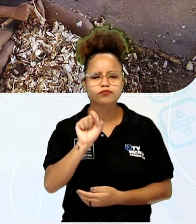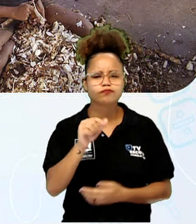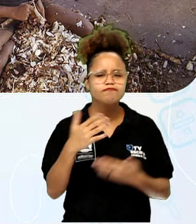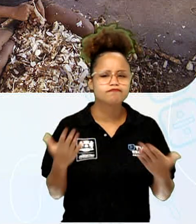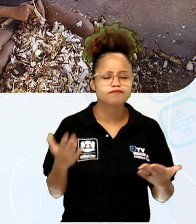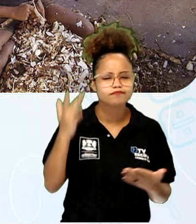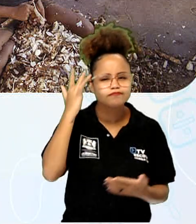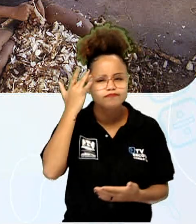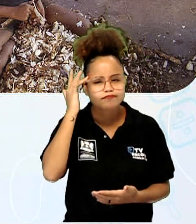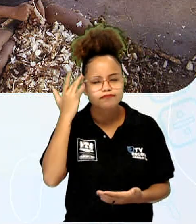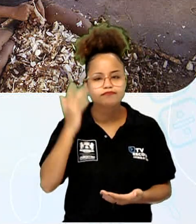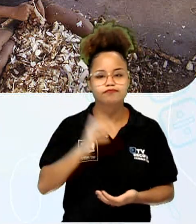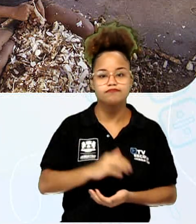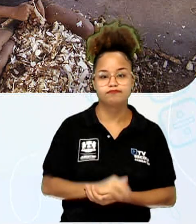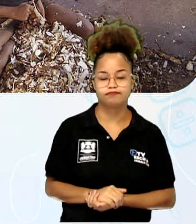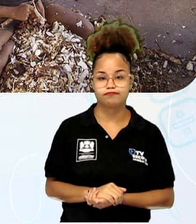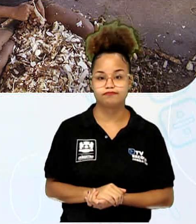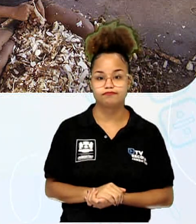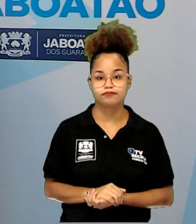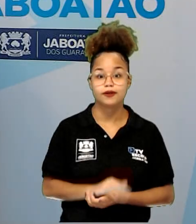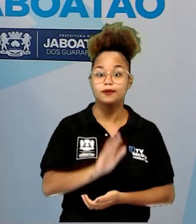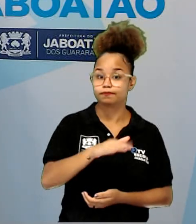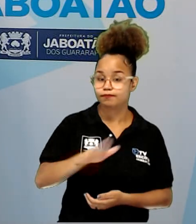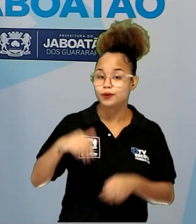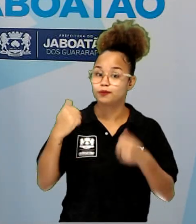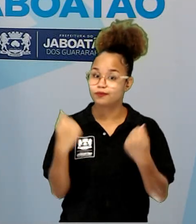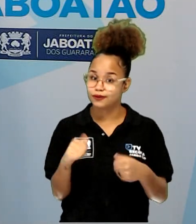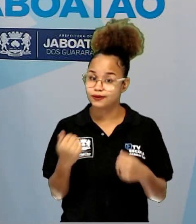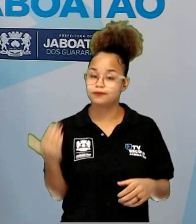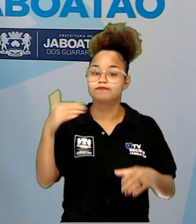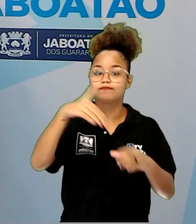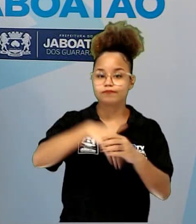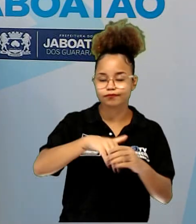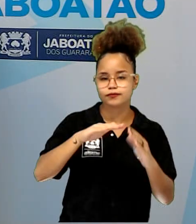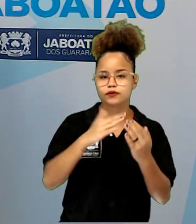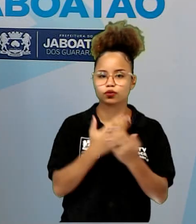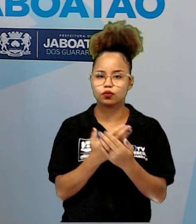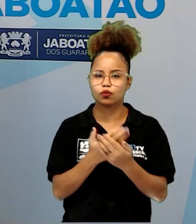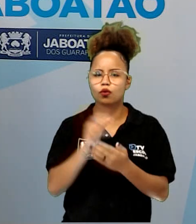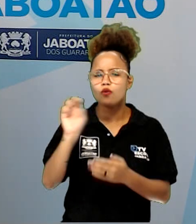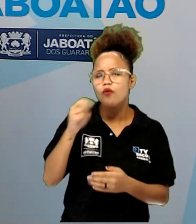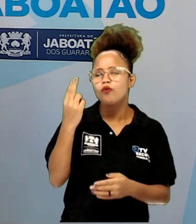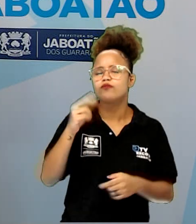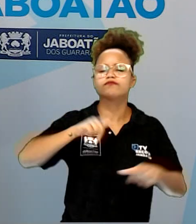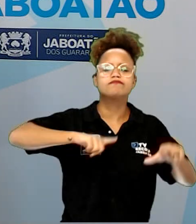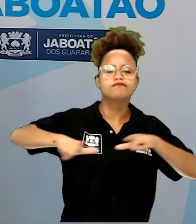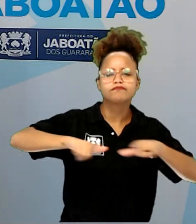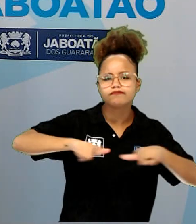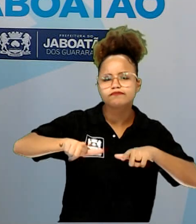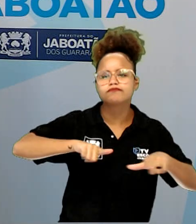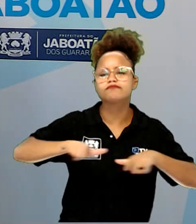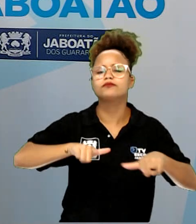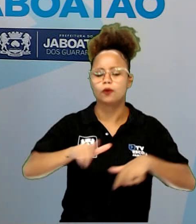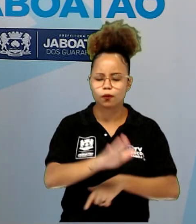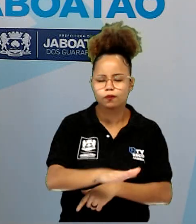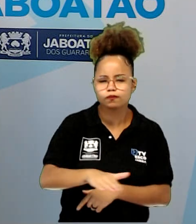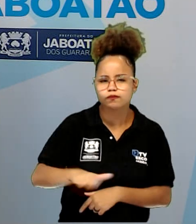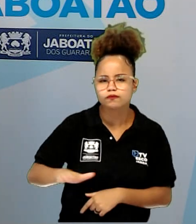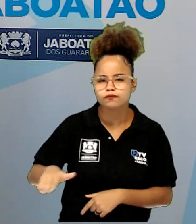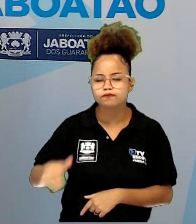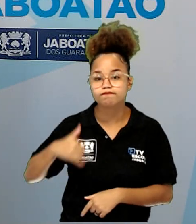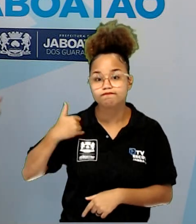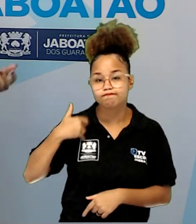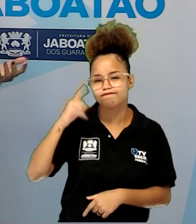acham? Criança, ela tem que estar na escola ou ela tem que estar trabalhando, uma criança desse tamanho, dessa